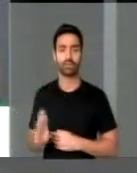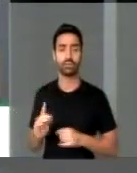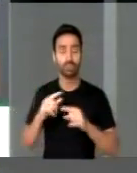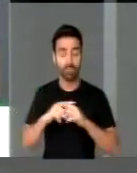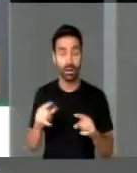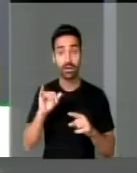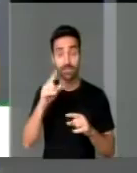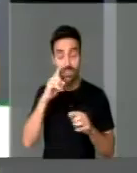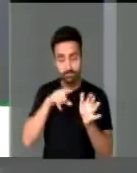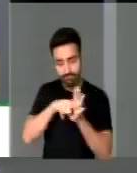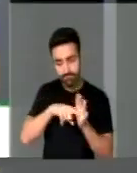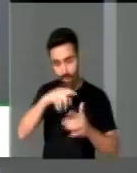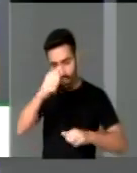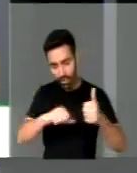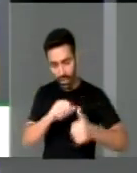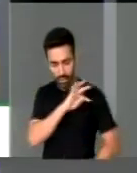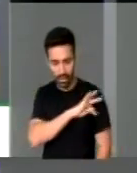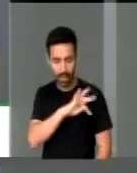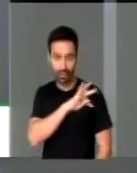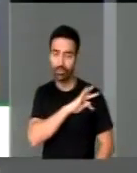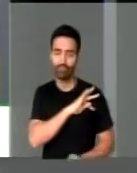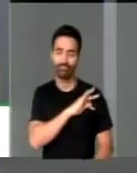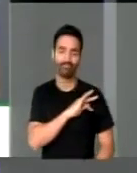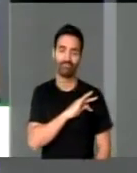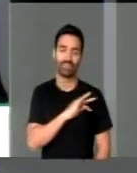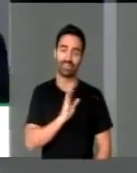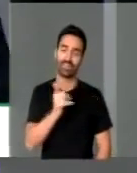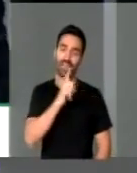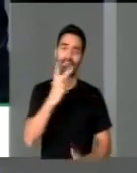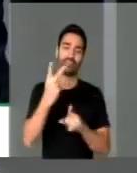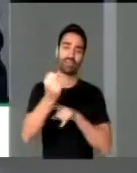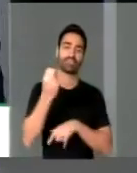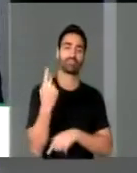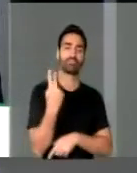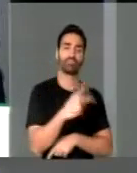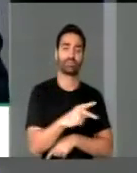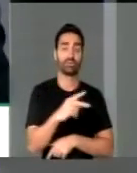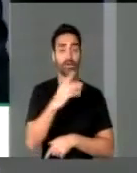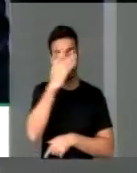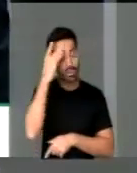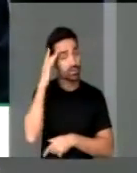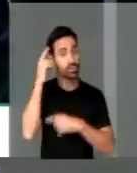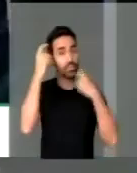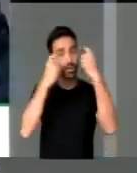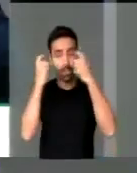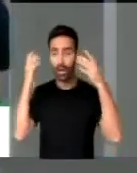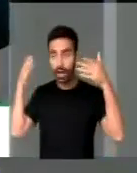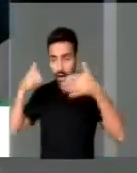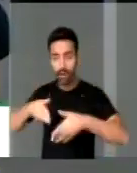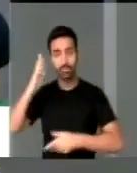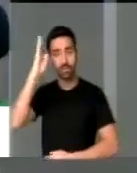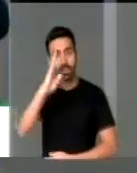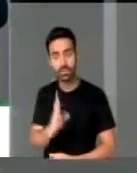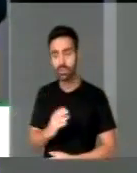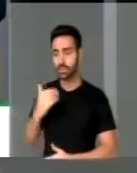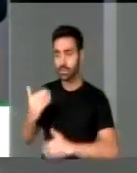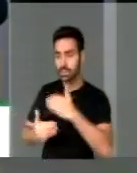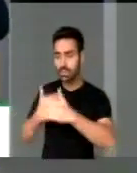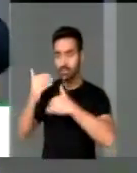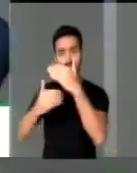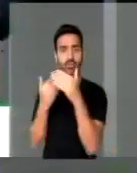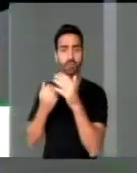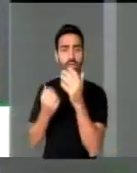técnico, não resiste ao debate econômico de quem pensa no país, de quem pensa no desenvolvimento de uma